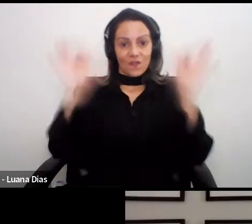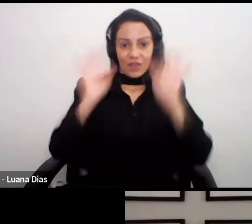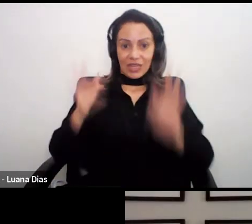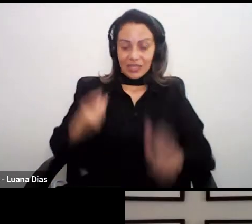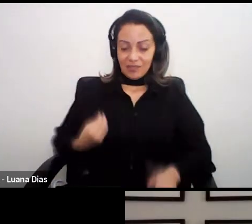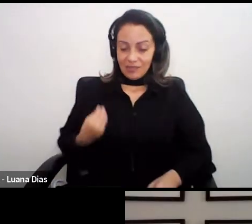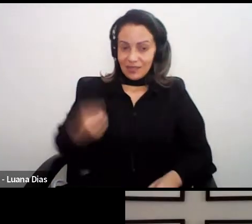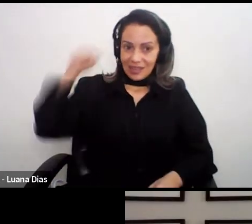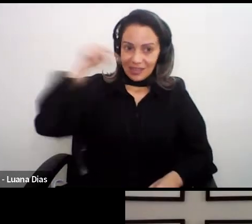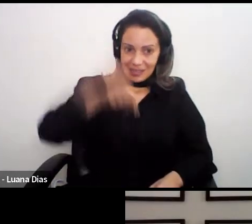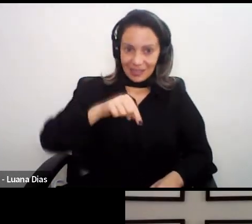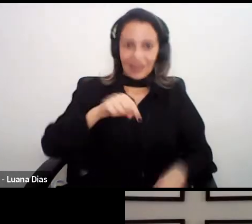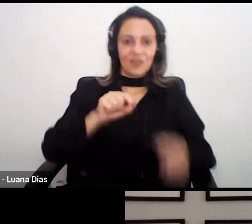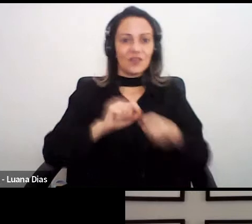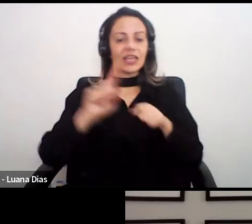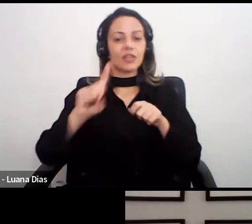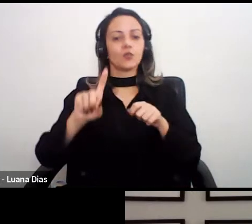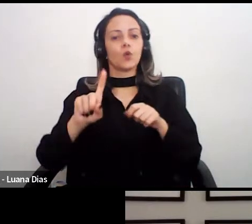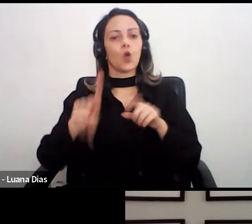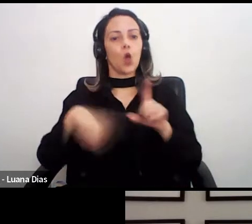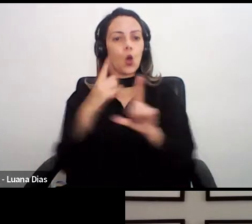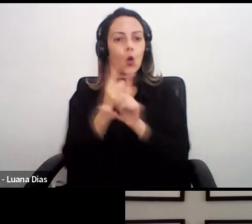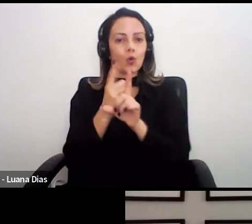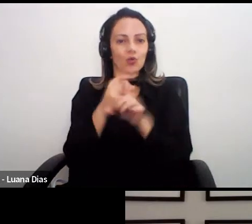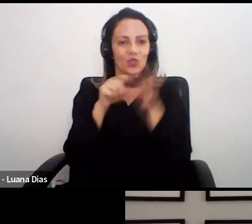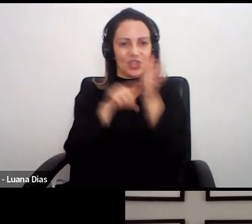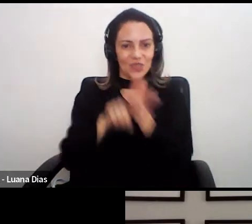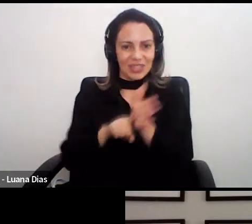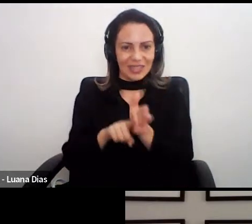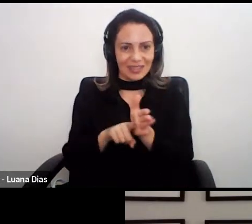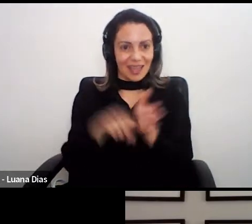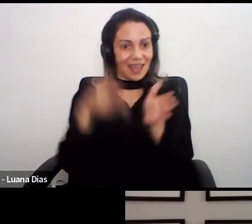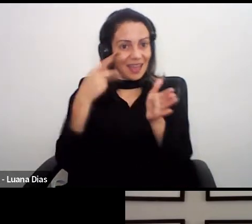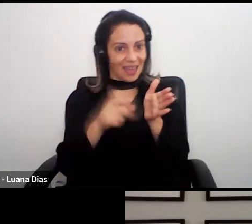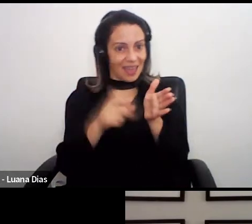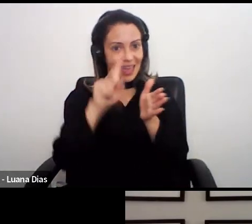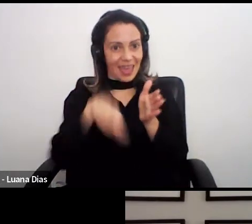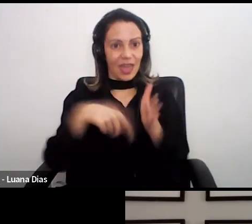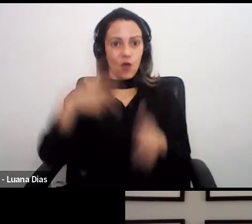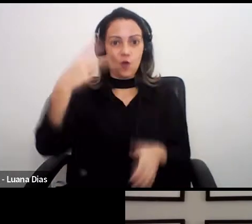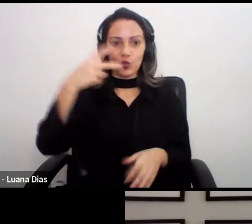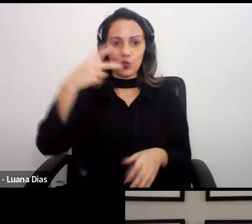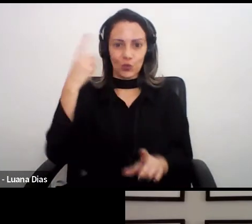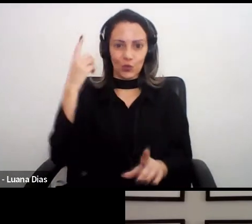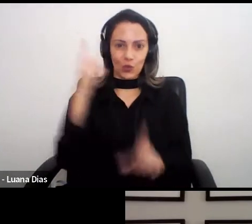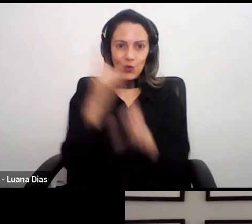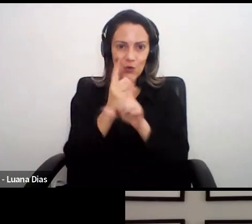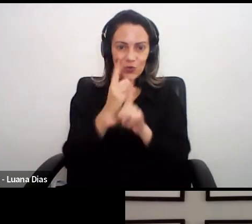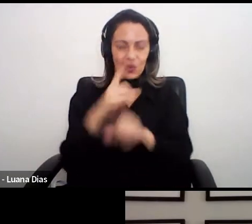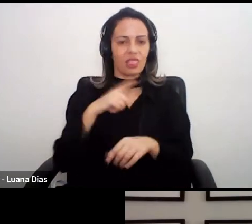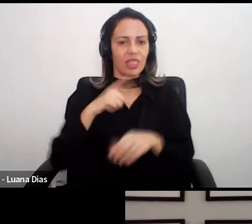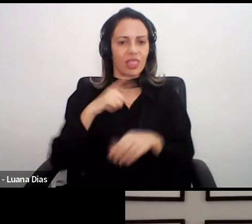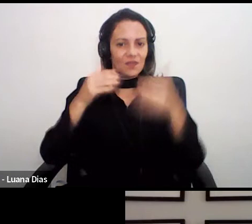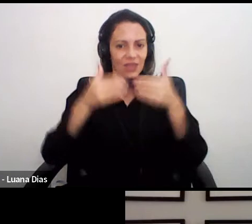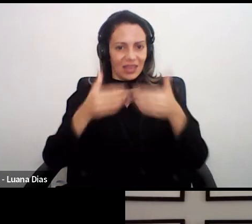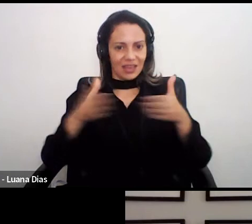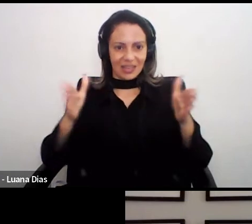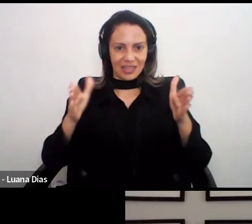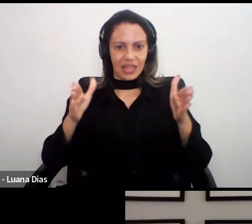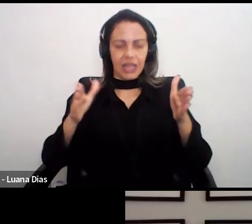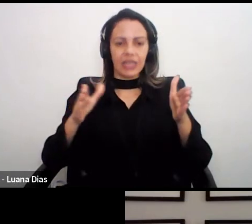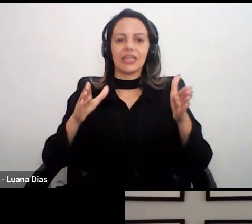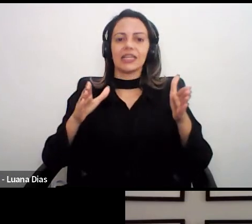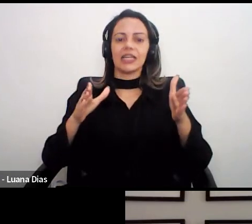um encontro dos núcleos de pesquisa. Esse é o nosso segundo encontro, né? A gente teve a nossa abertura, a